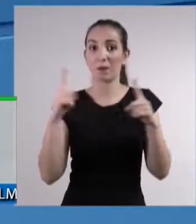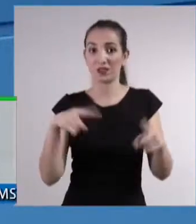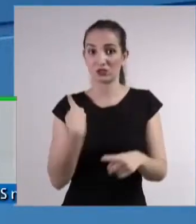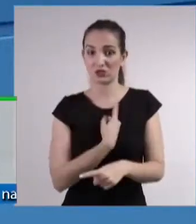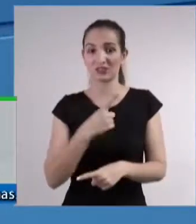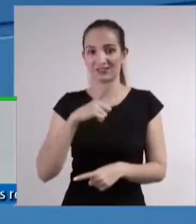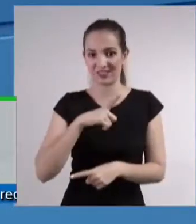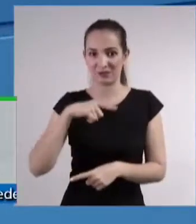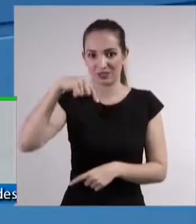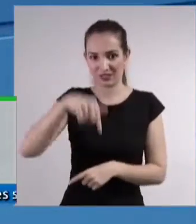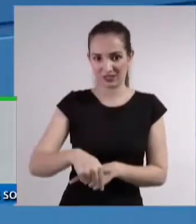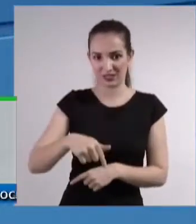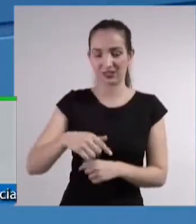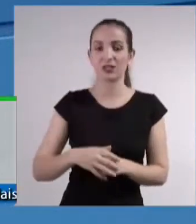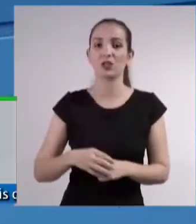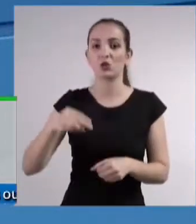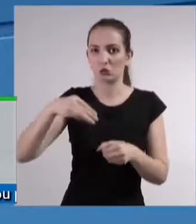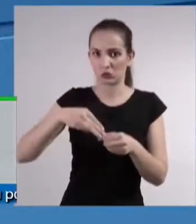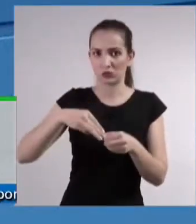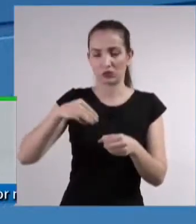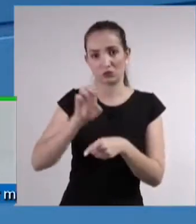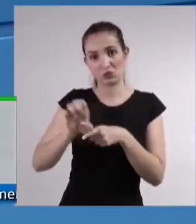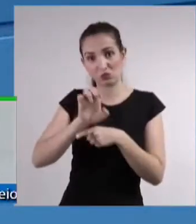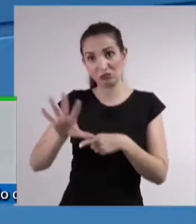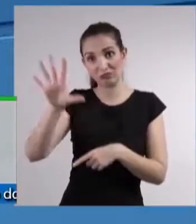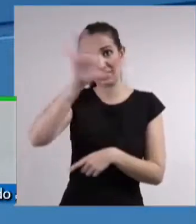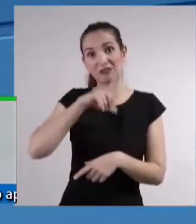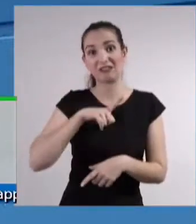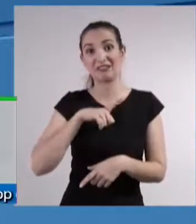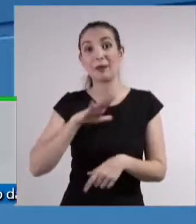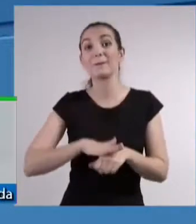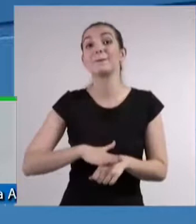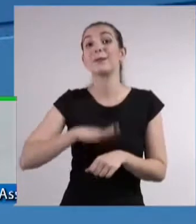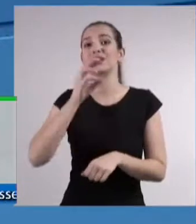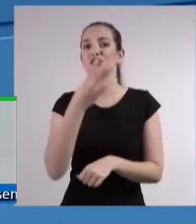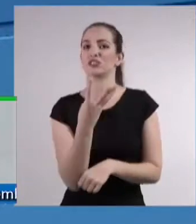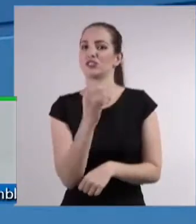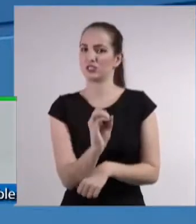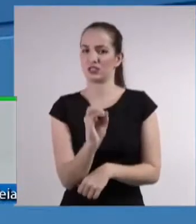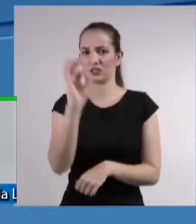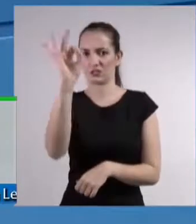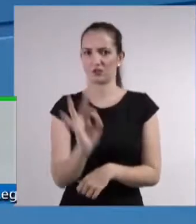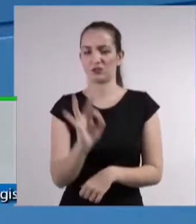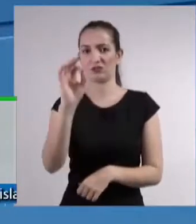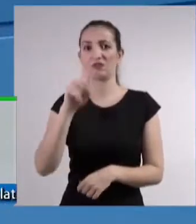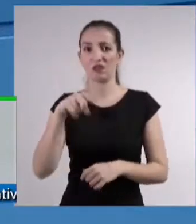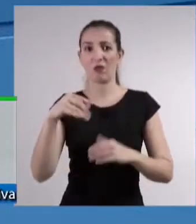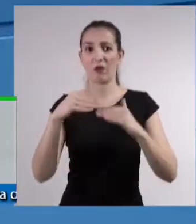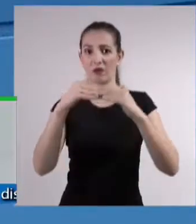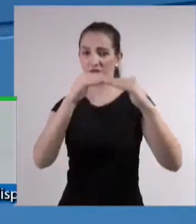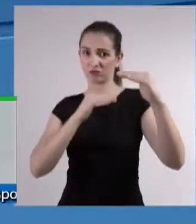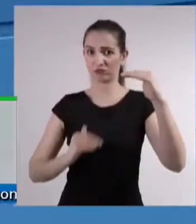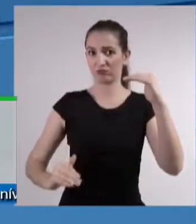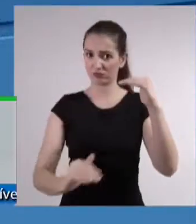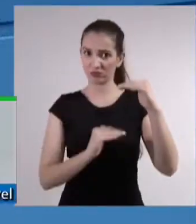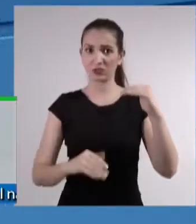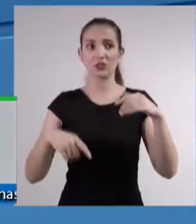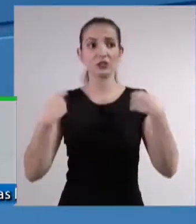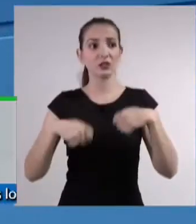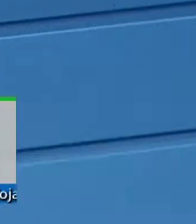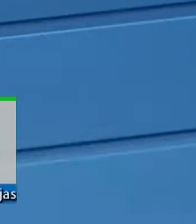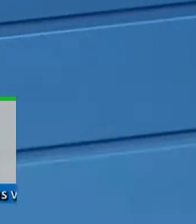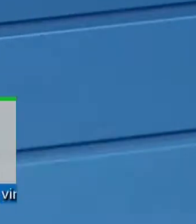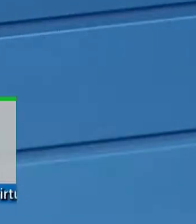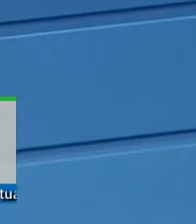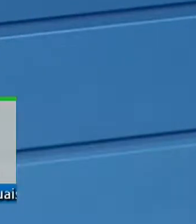no nosso estado que chegam a investir mais de 30%. Veja bem. Então é desproporcional, isso precisa ser corrigido do ponto de